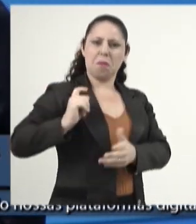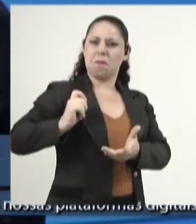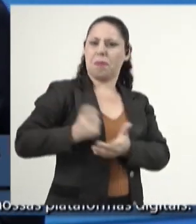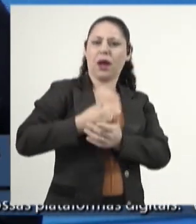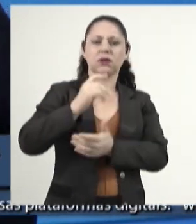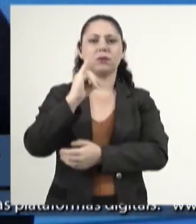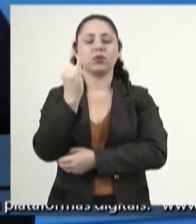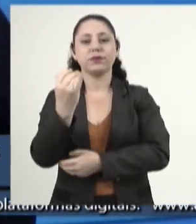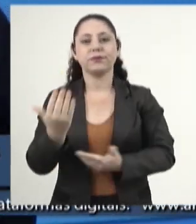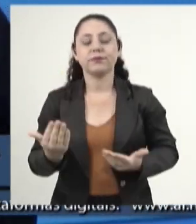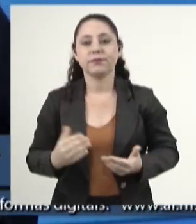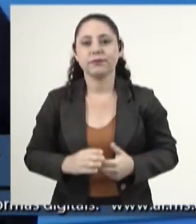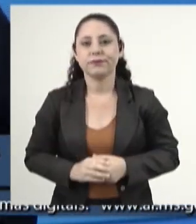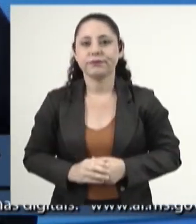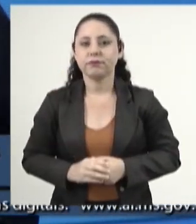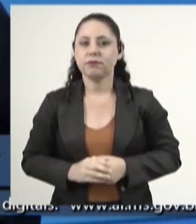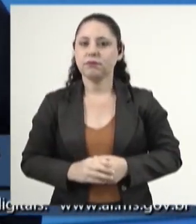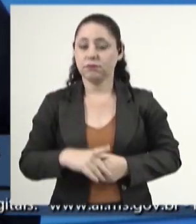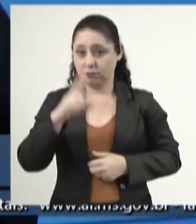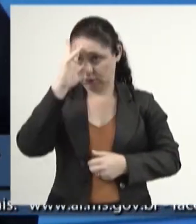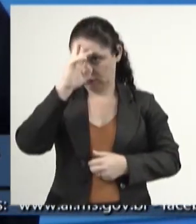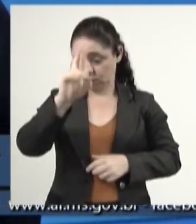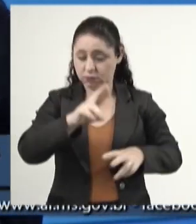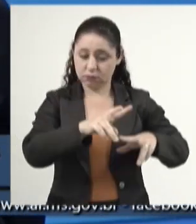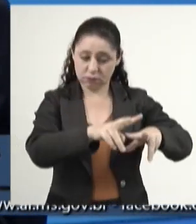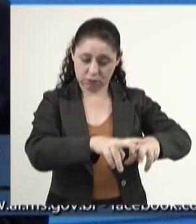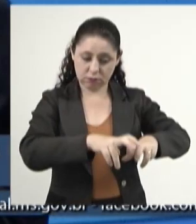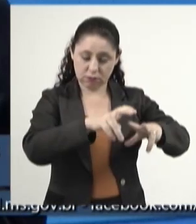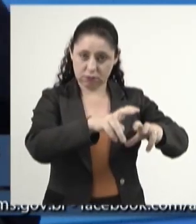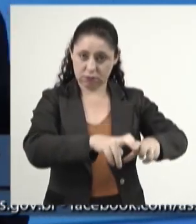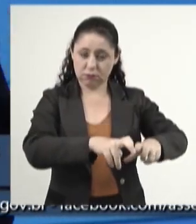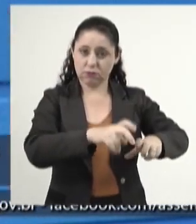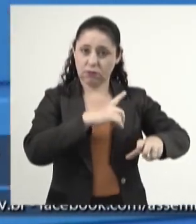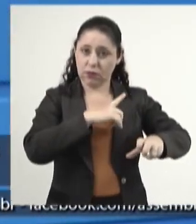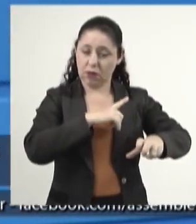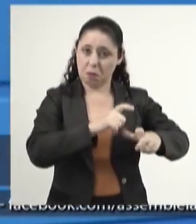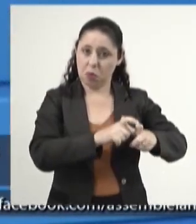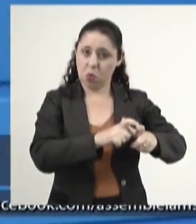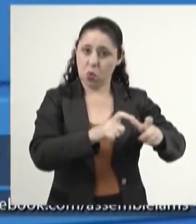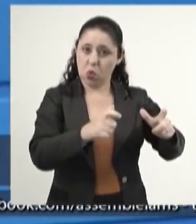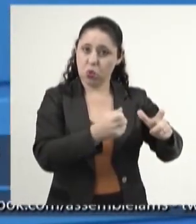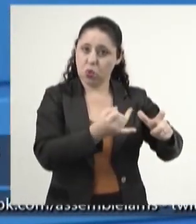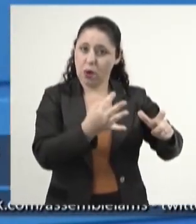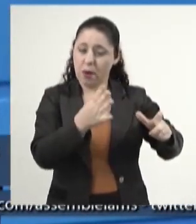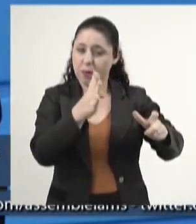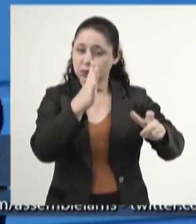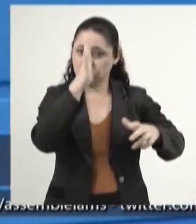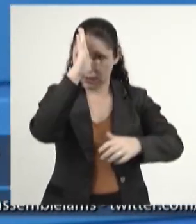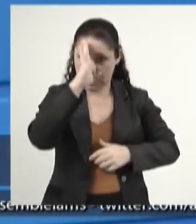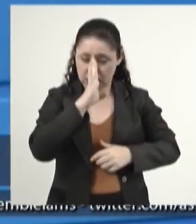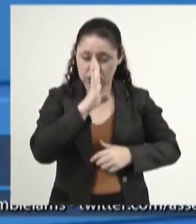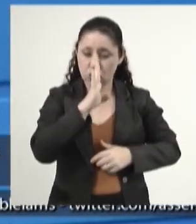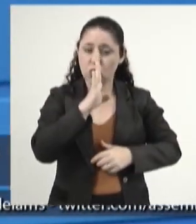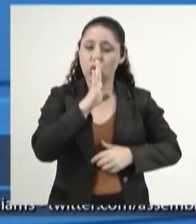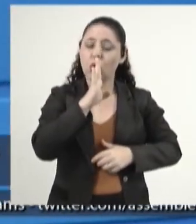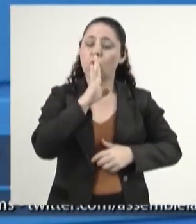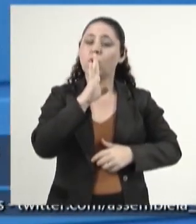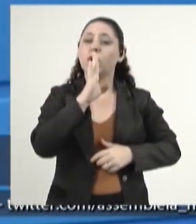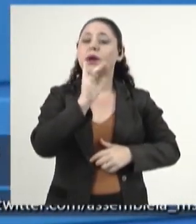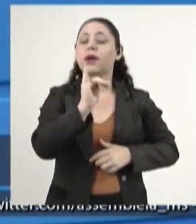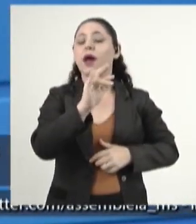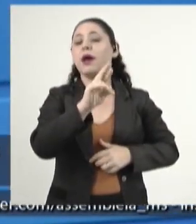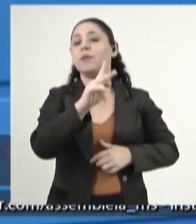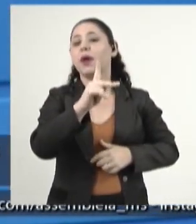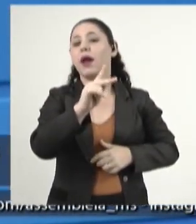imposto. Os produtores rurais são a atividade que obteve o maior nível de isenção entre os declarantes de imposto de